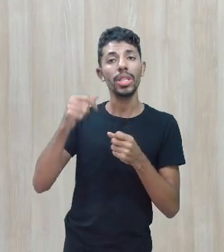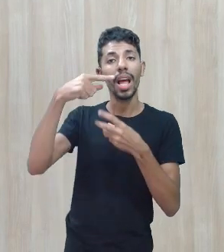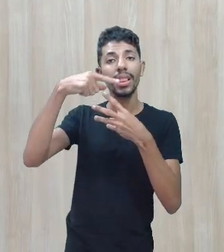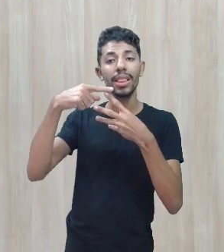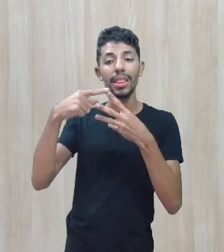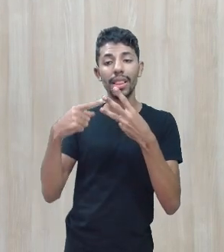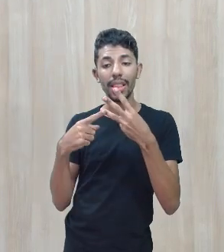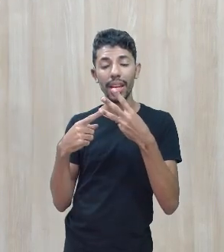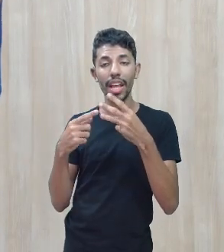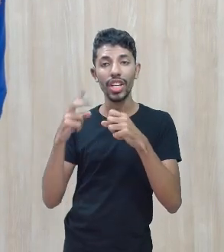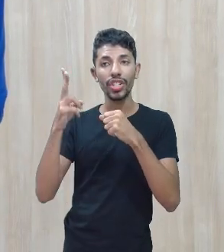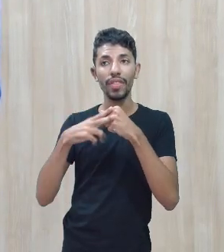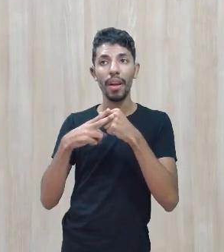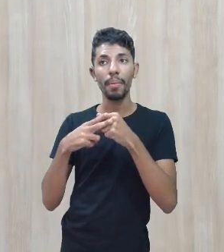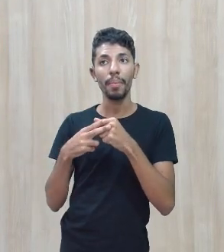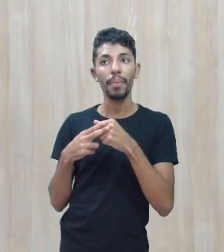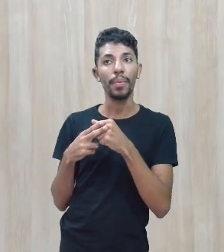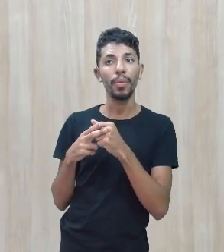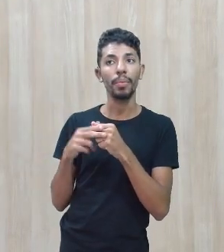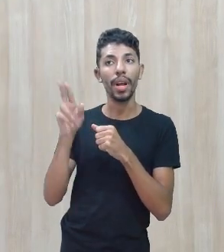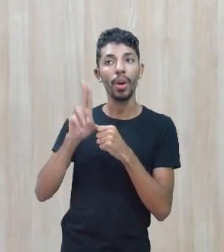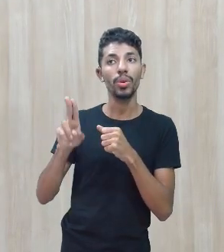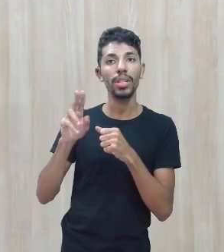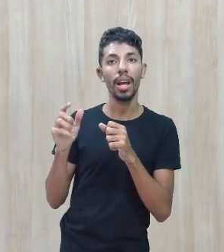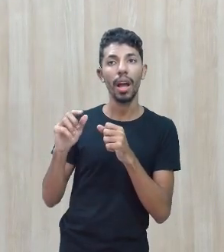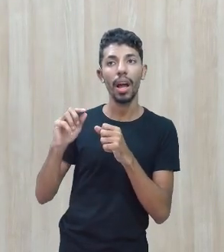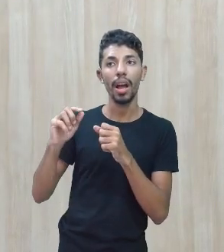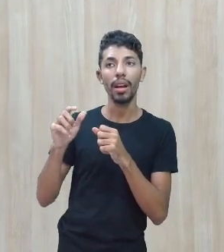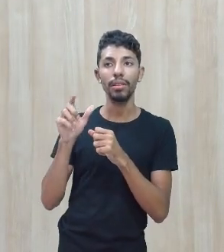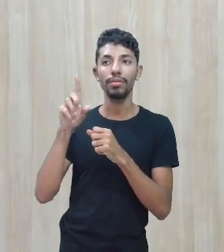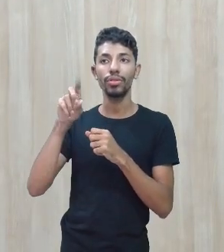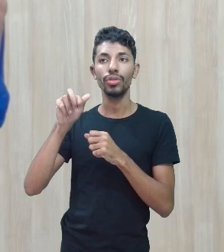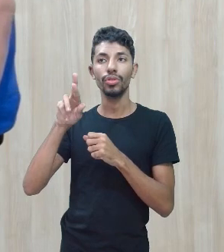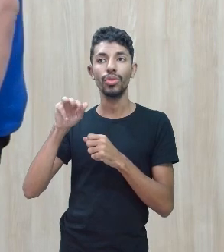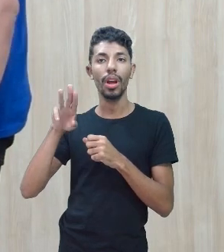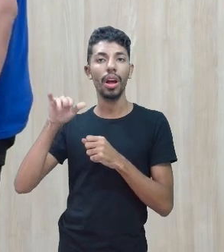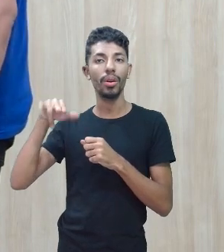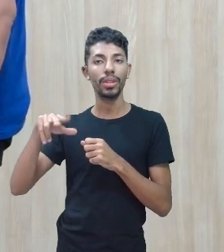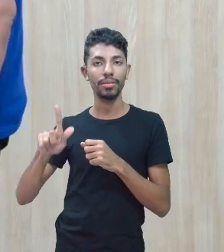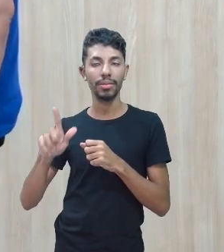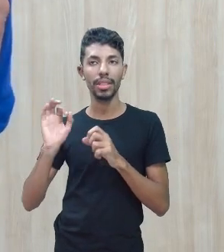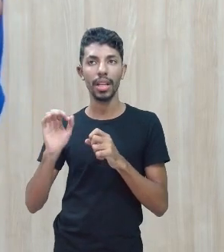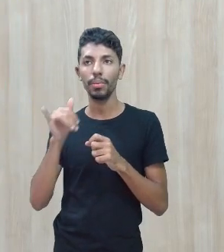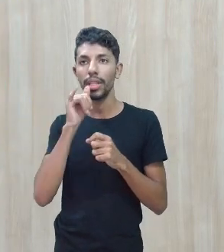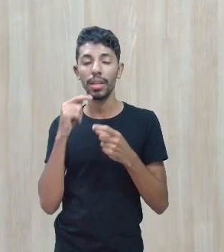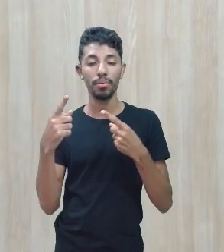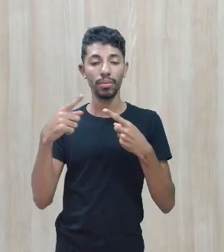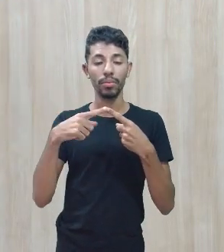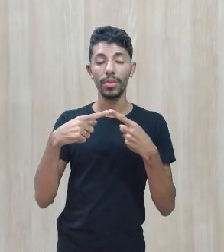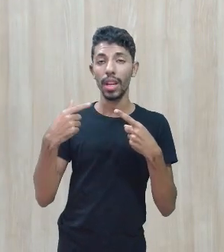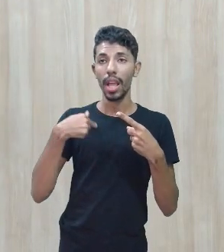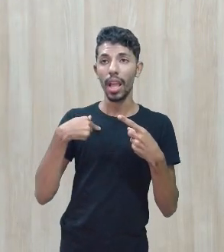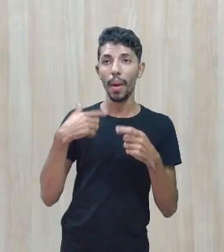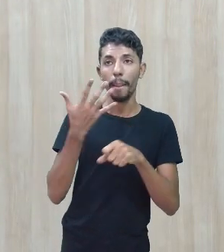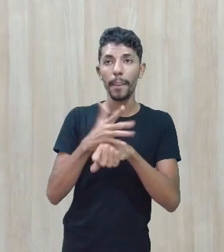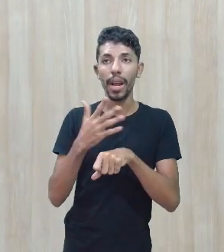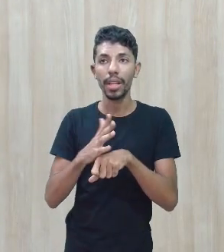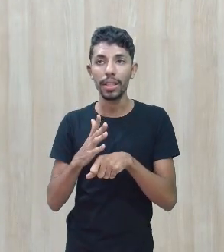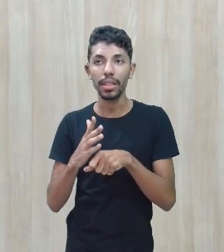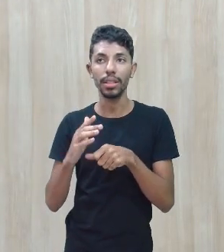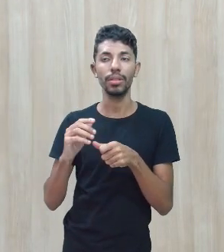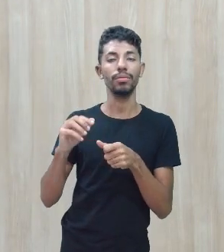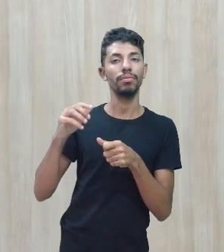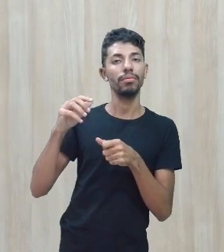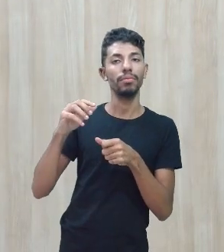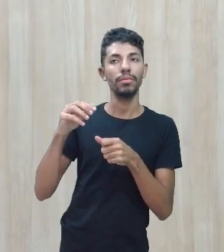expressão daqui, tá bom? Eu pratico desenho, tá? Eu faço desenho e